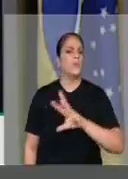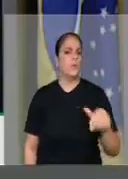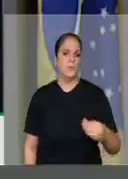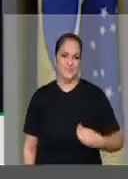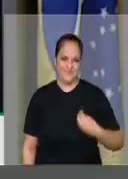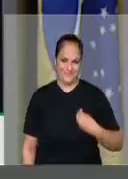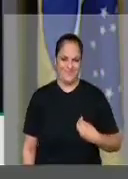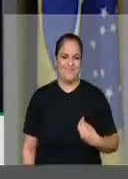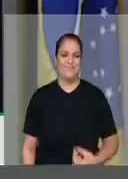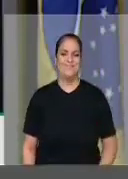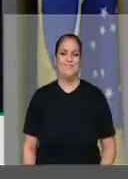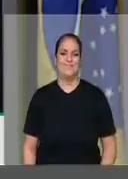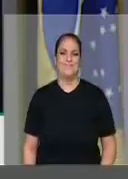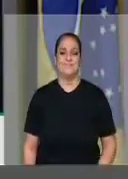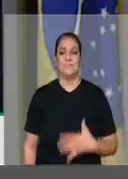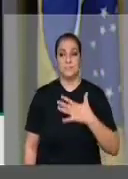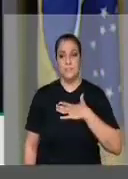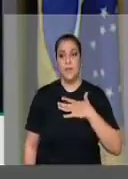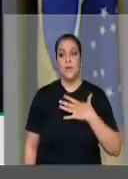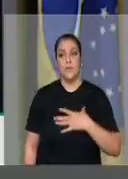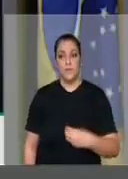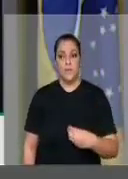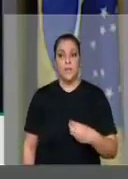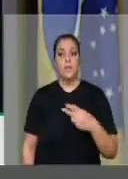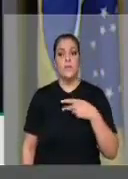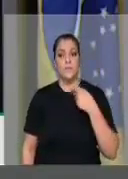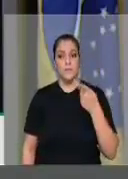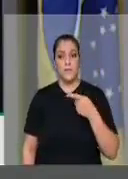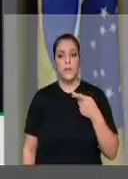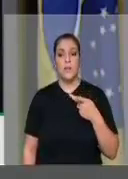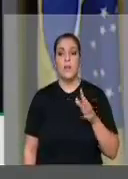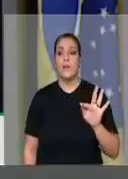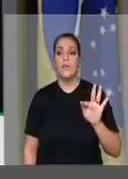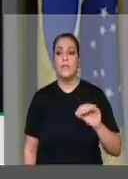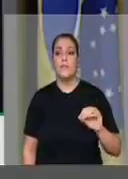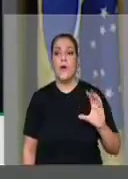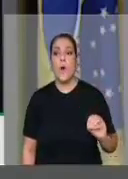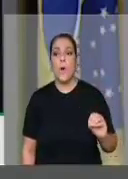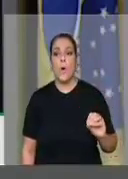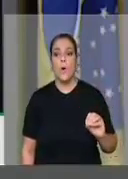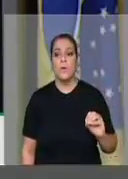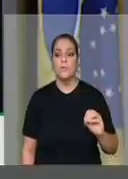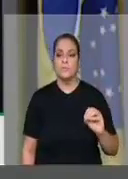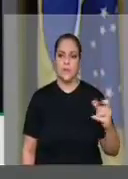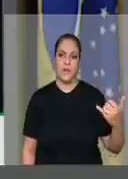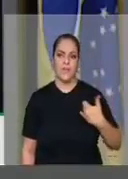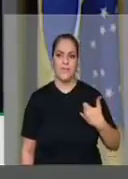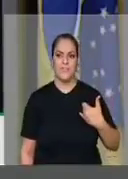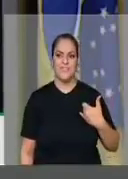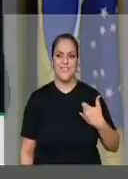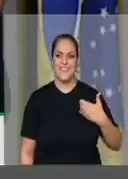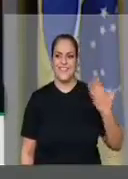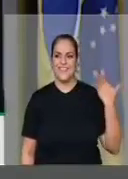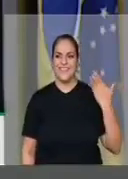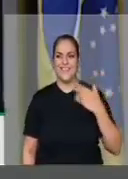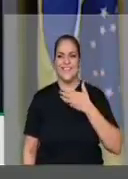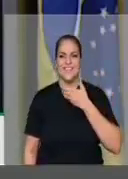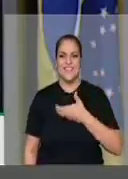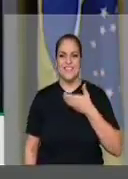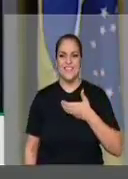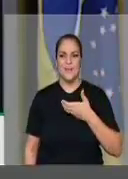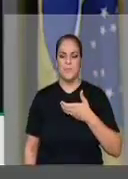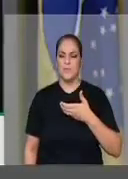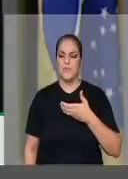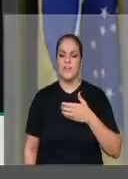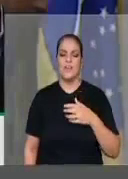sessão. Meu filho diz assim: foco, pai, em dezembro. Esqueça os outros temas.